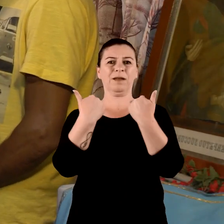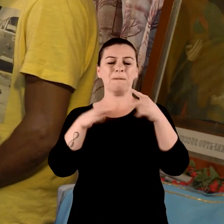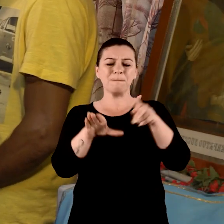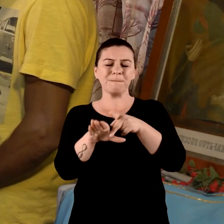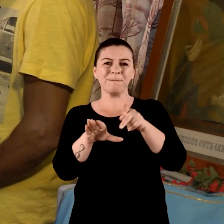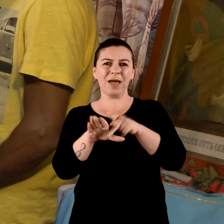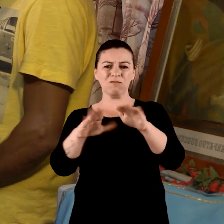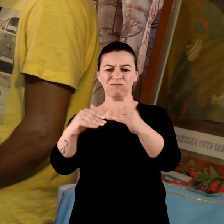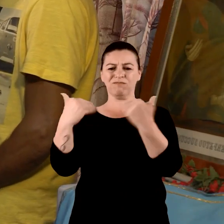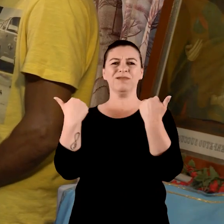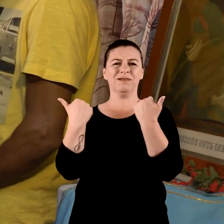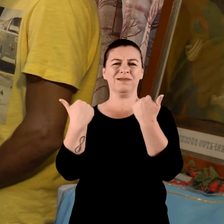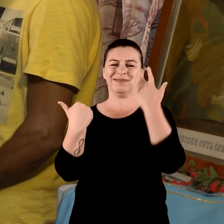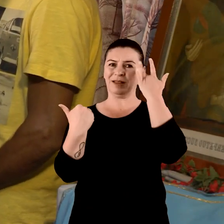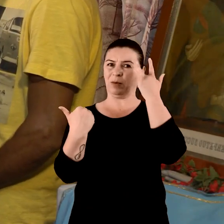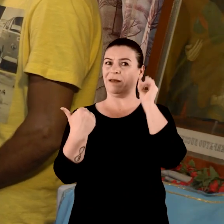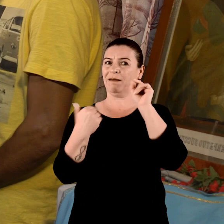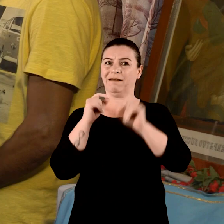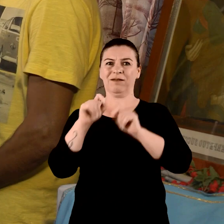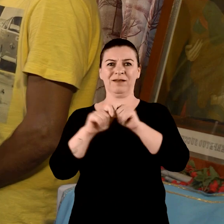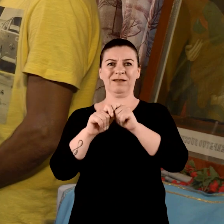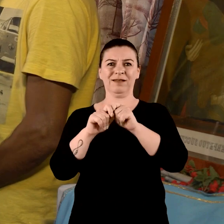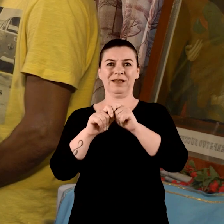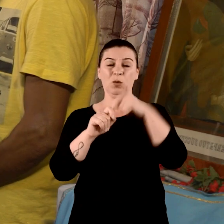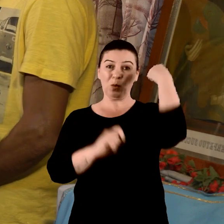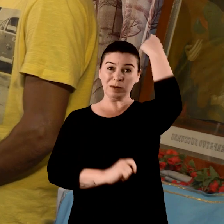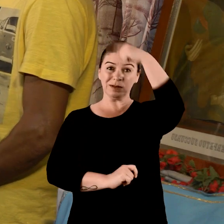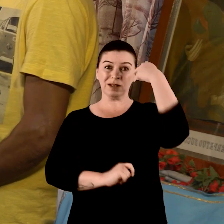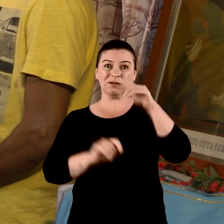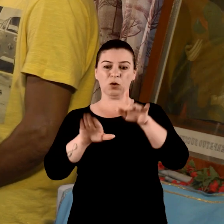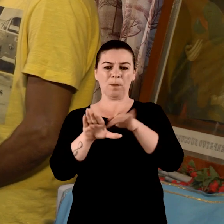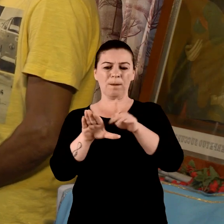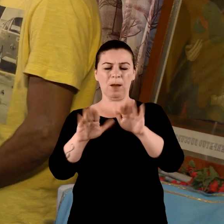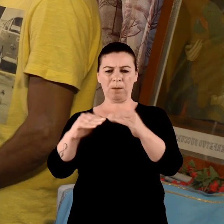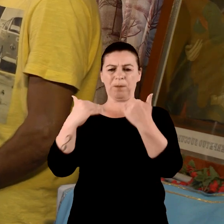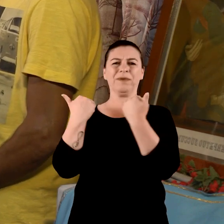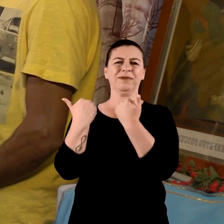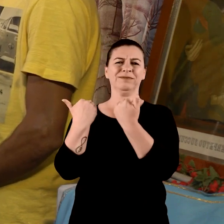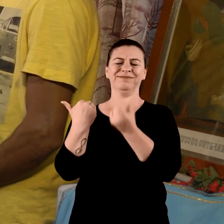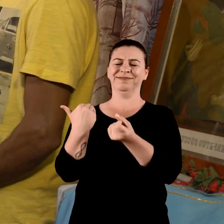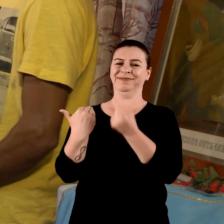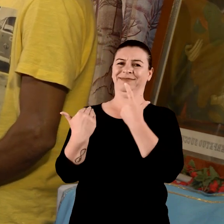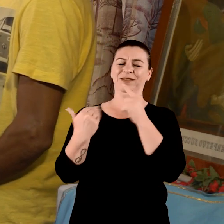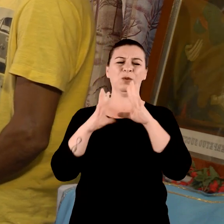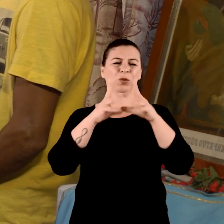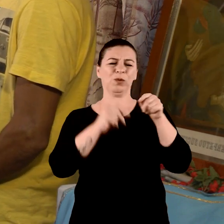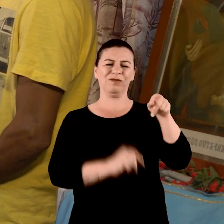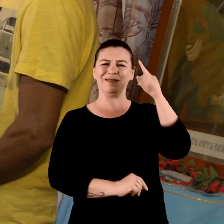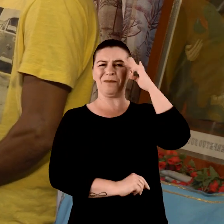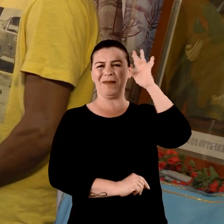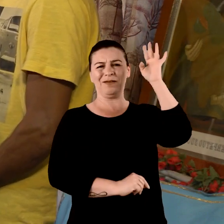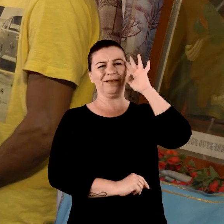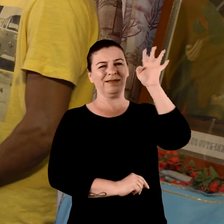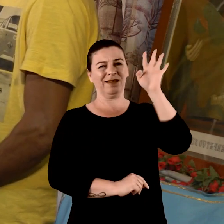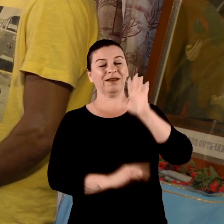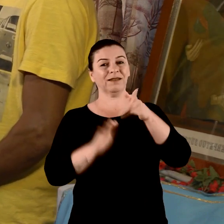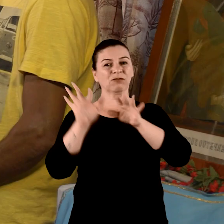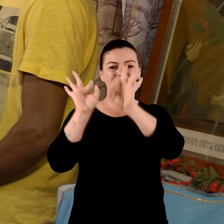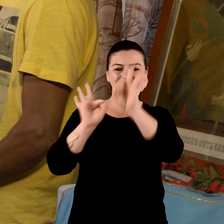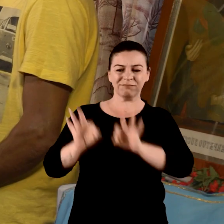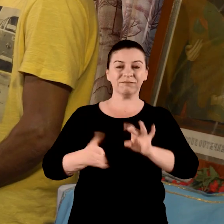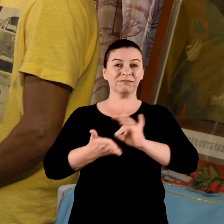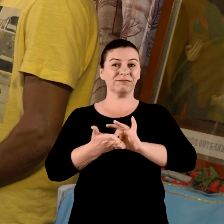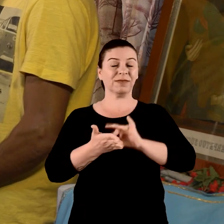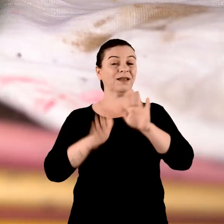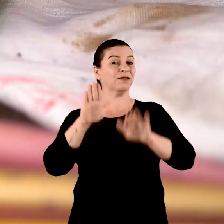pés, alguém se equivocou, colou, o santo ficou com os pés para trás. Tudo que você imaginar. Por isso que a